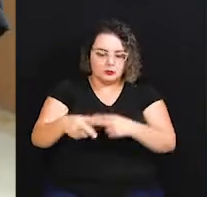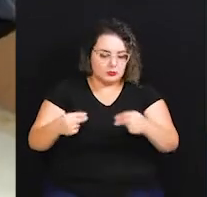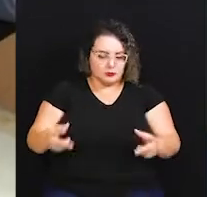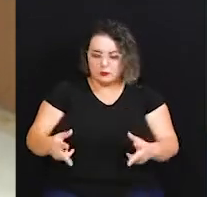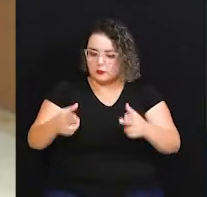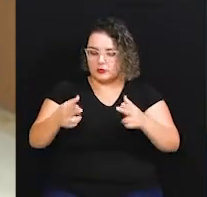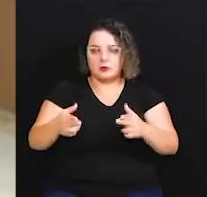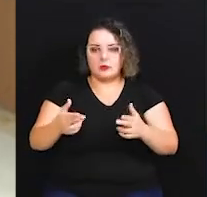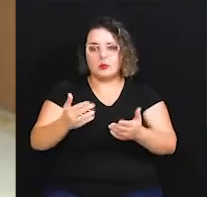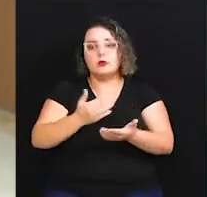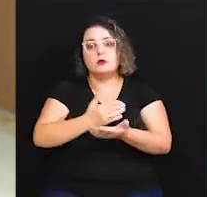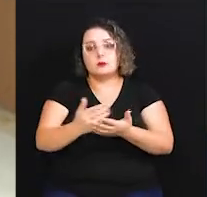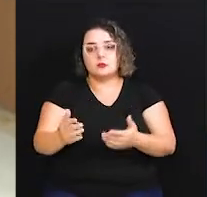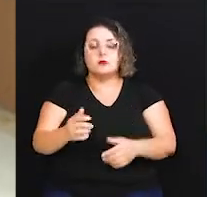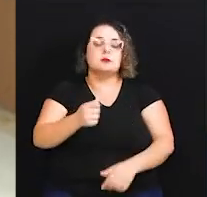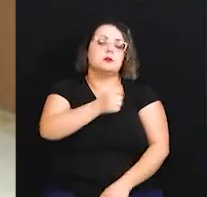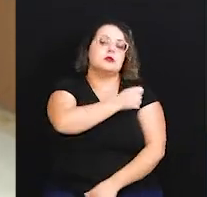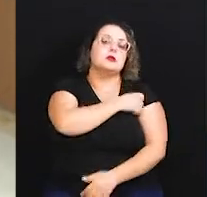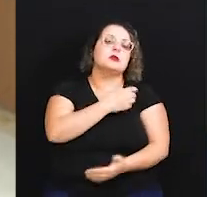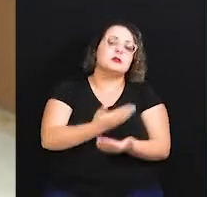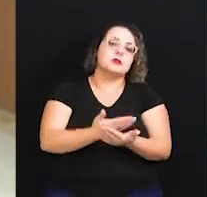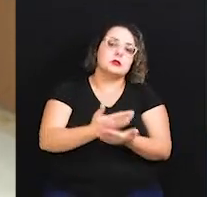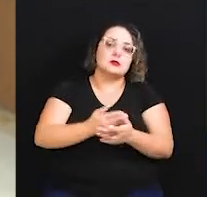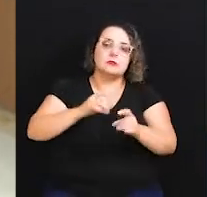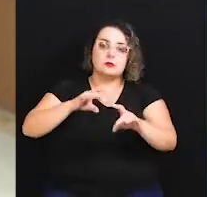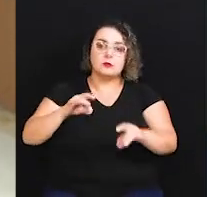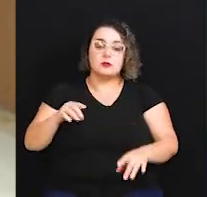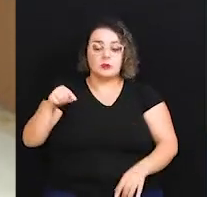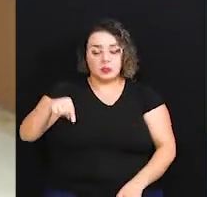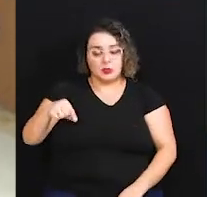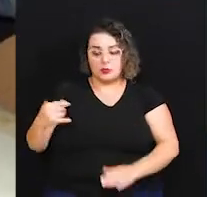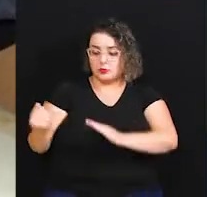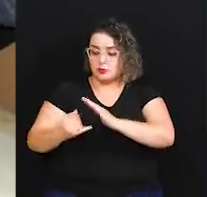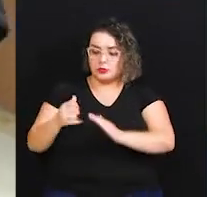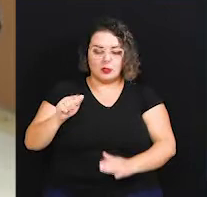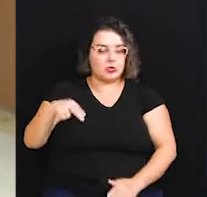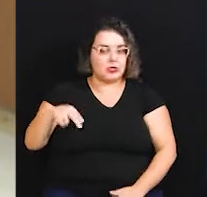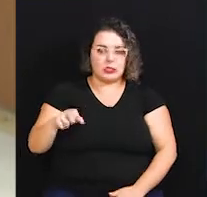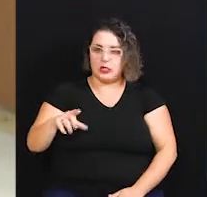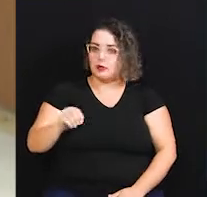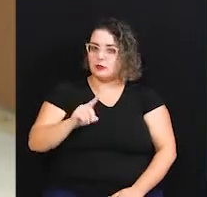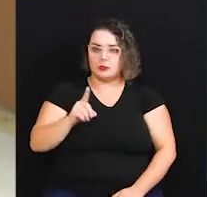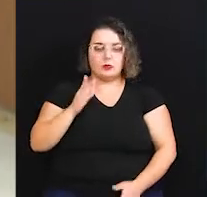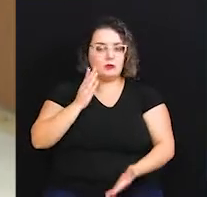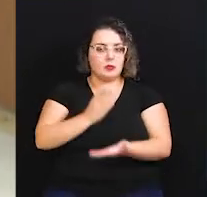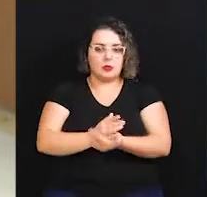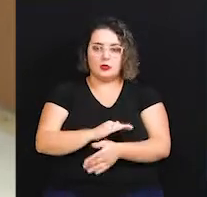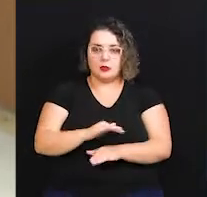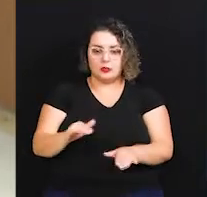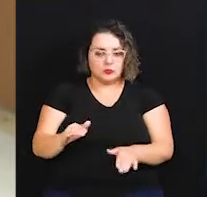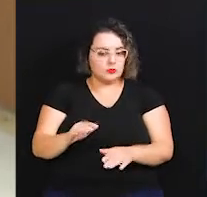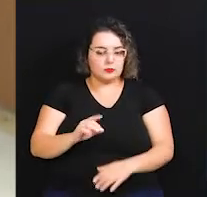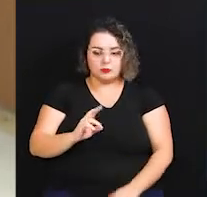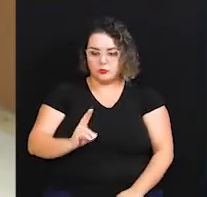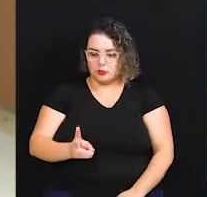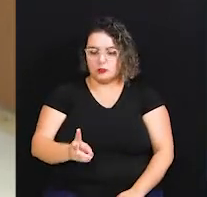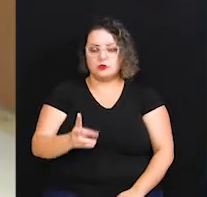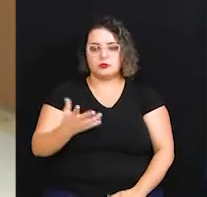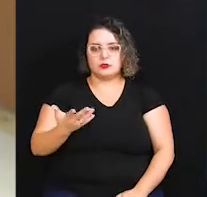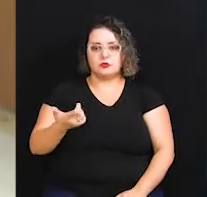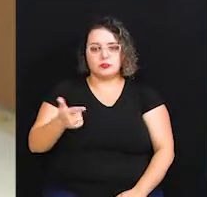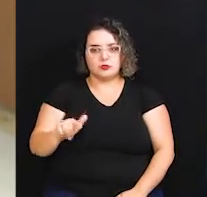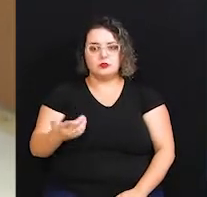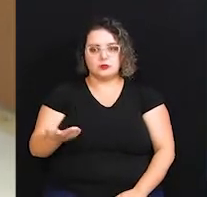já passamos para as aulas online, né? Porque o Anelo não parou. Tivemos que nos reinventar para poder